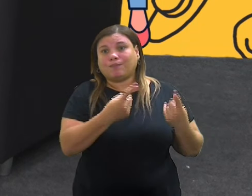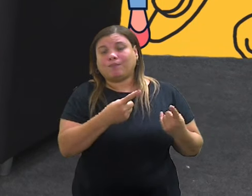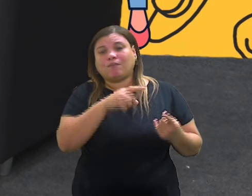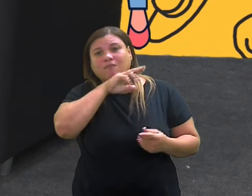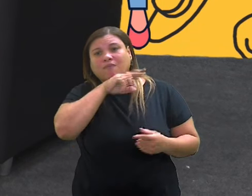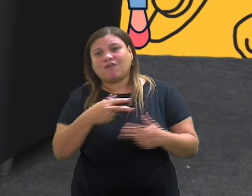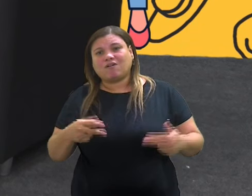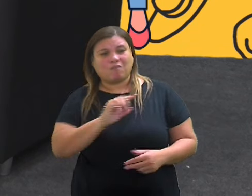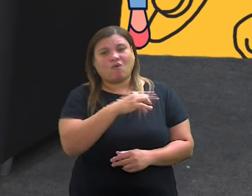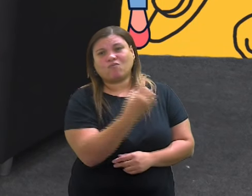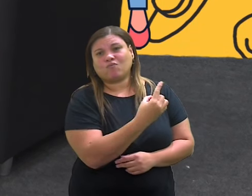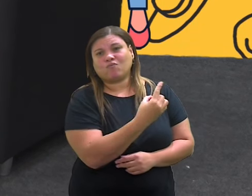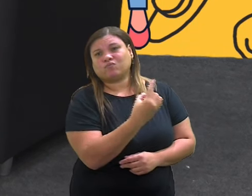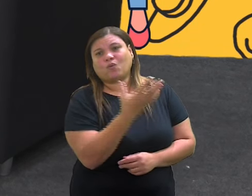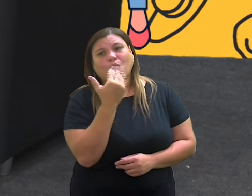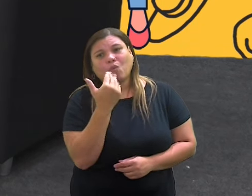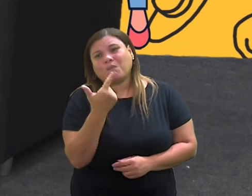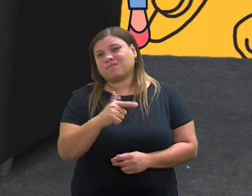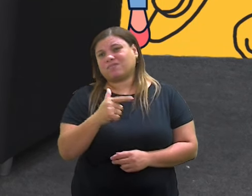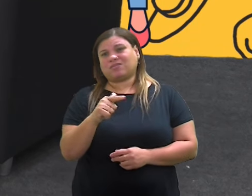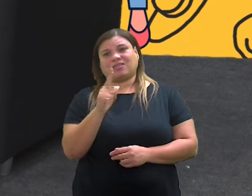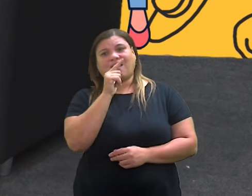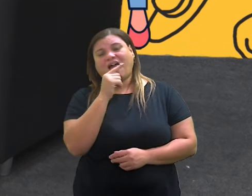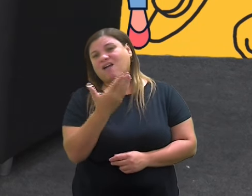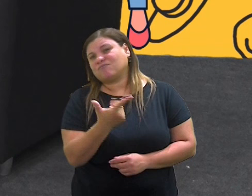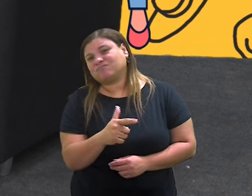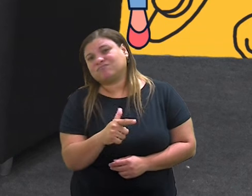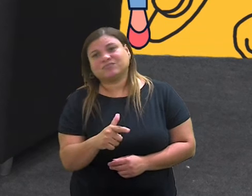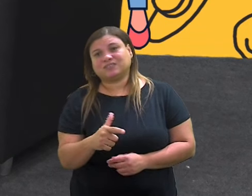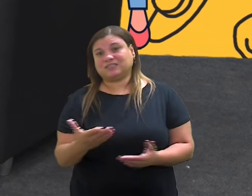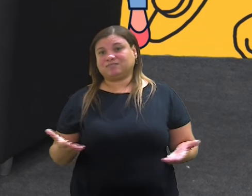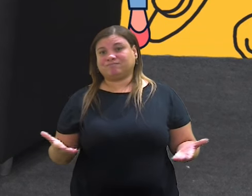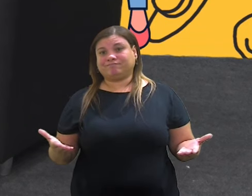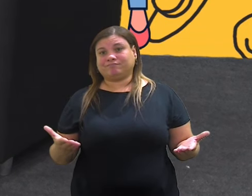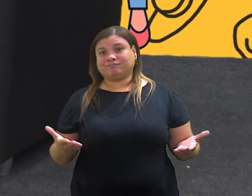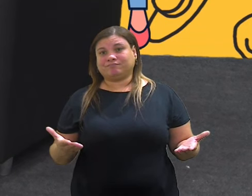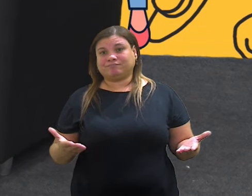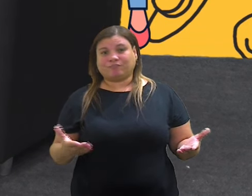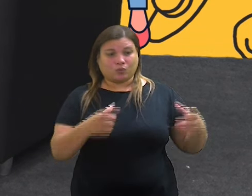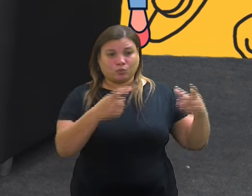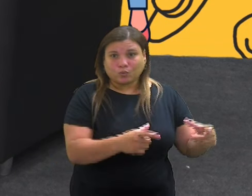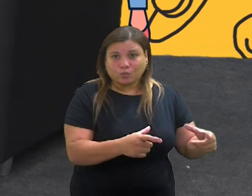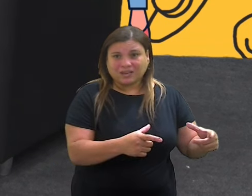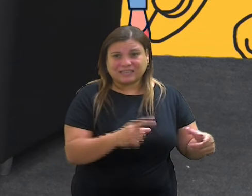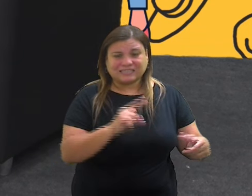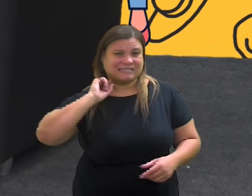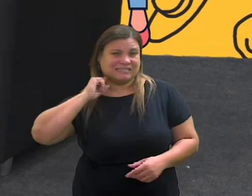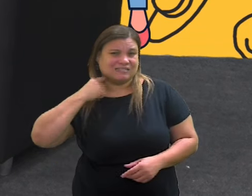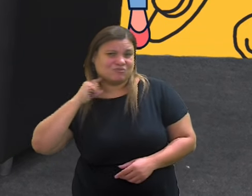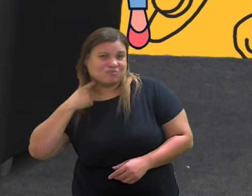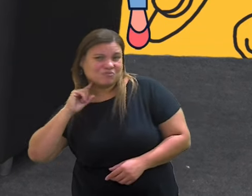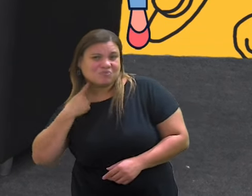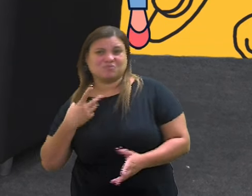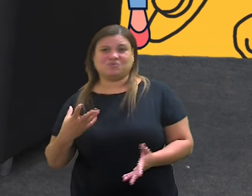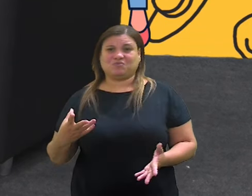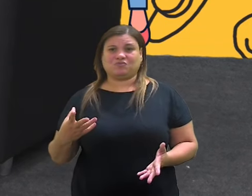a ajuda da Polícia Ambiental. Mas o que a gente mais tem é local sujo, animal abandonado dentro de casa, quando a pessoa viaja